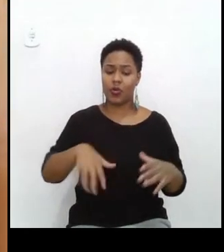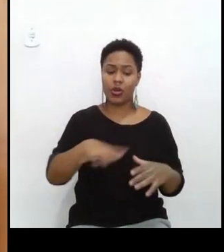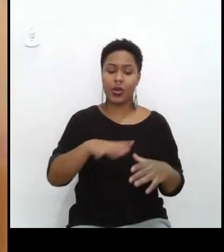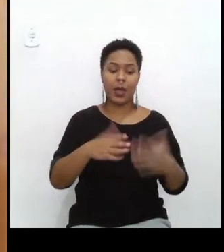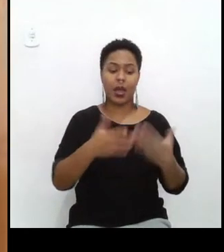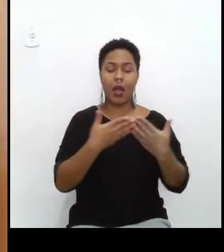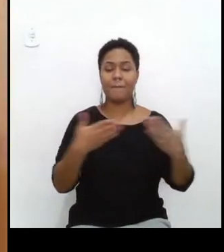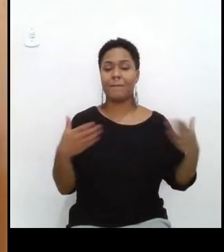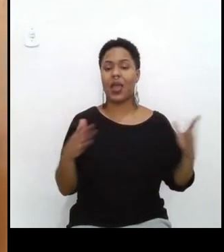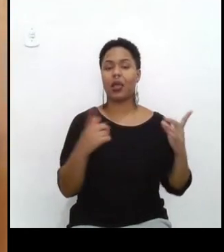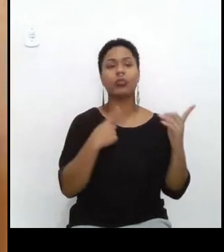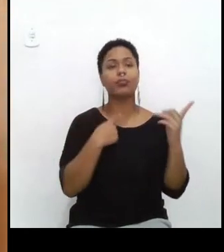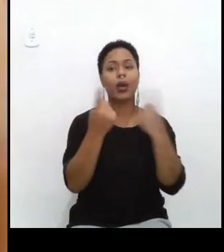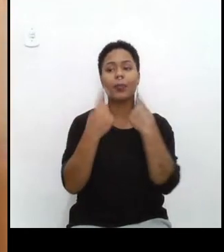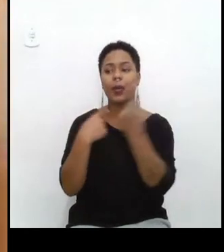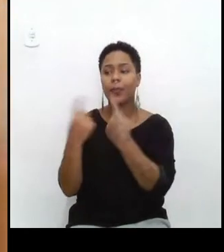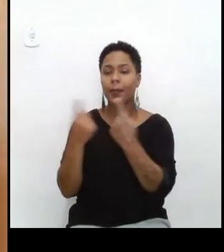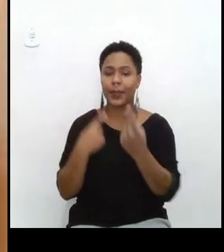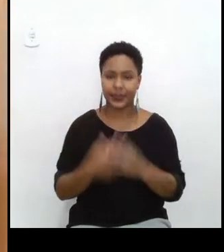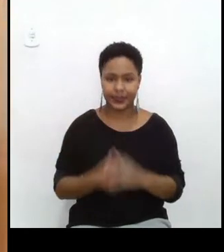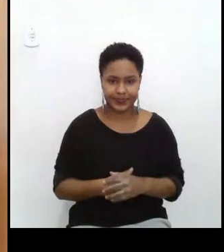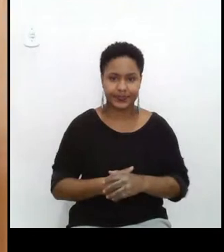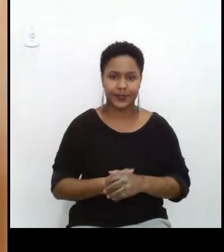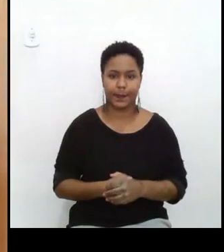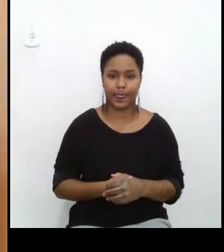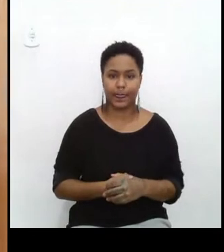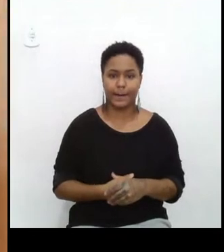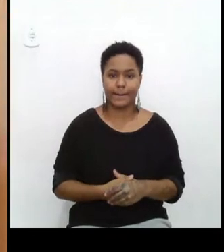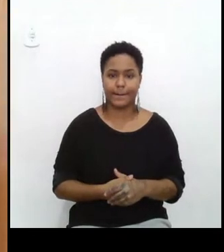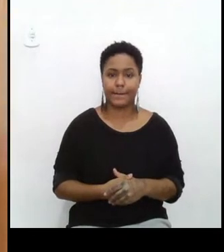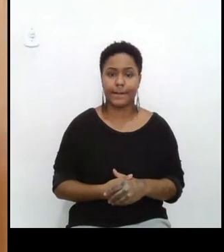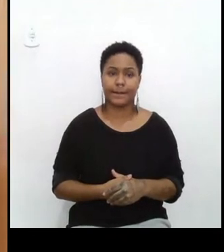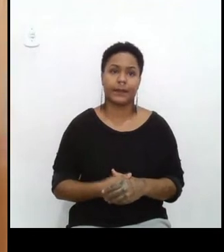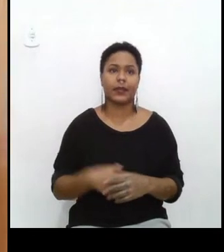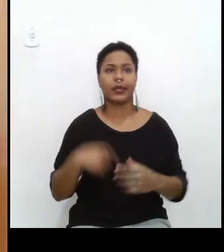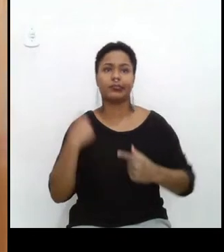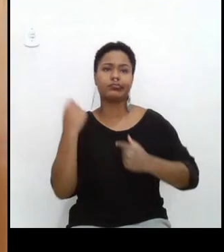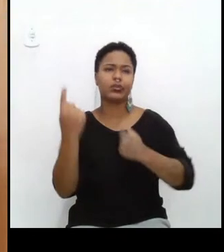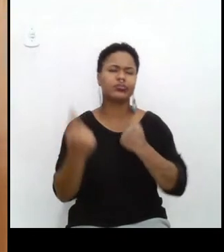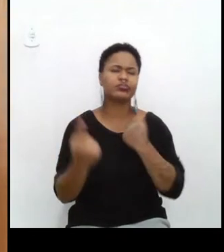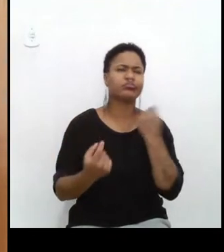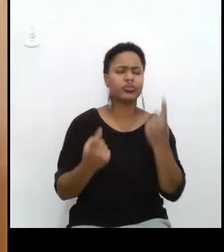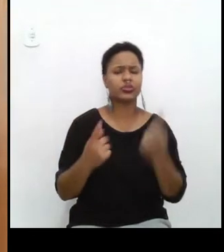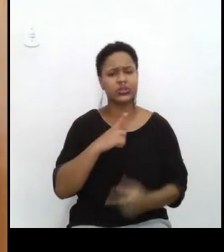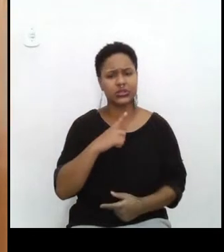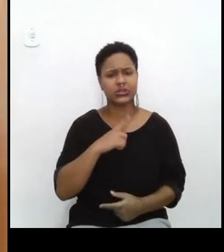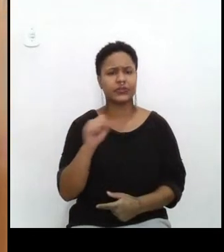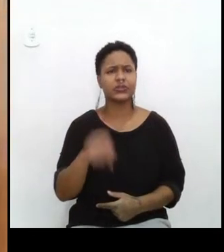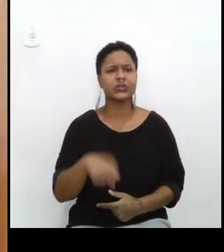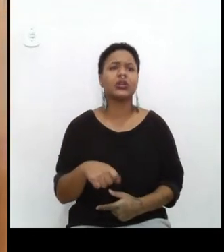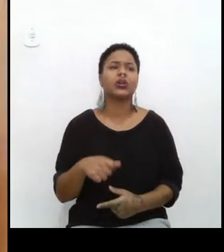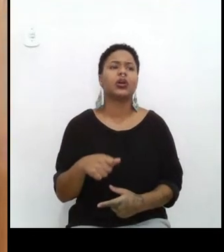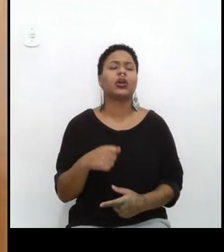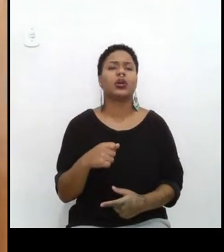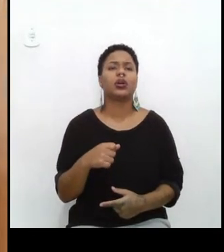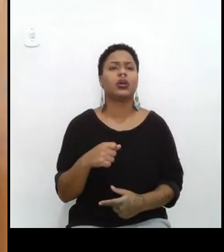assim parabenizou onde o dress é restaurar ao e elástica é eu